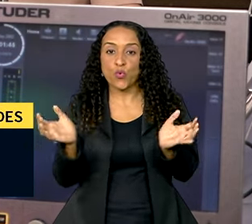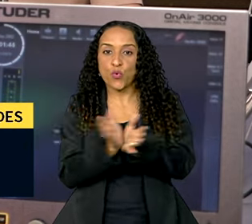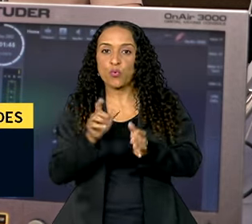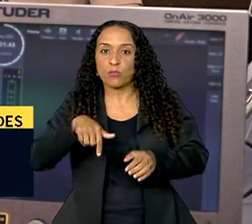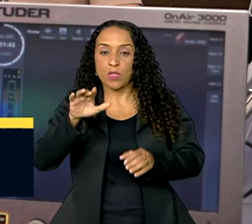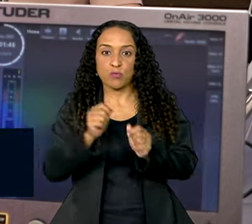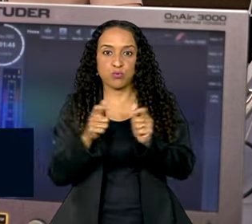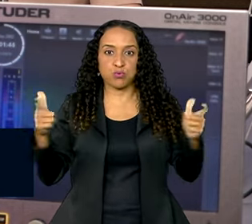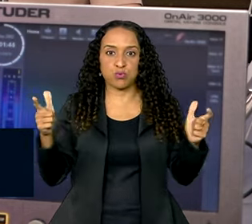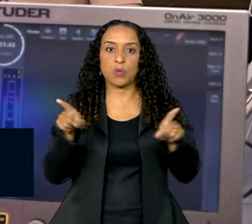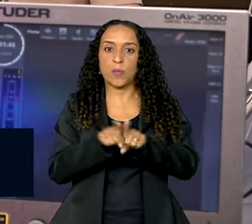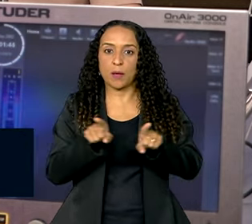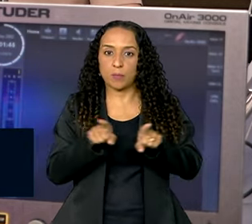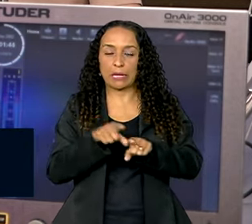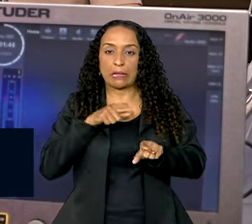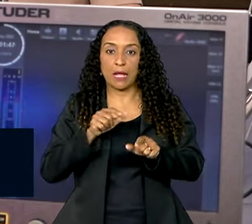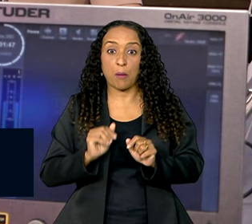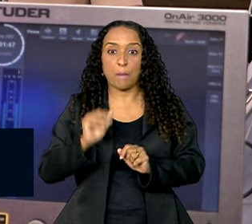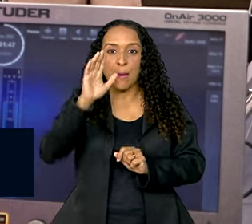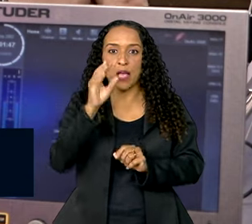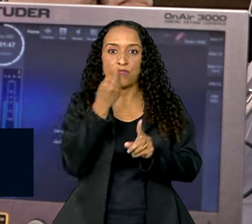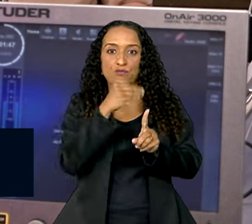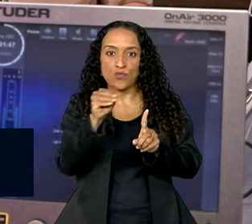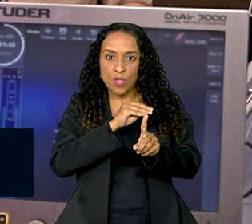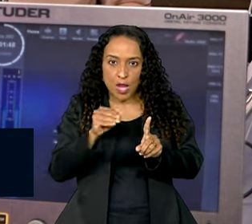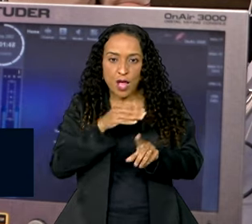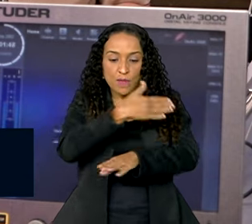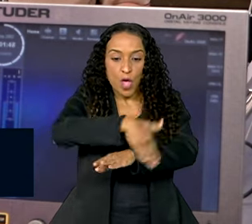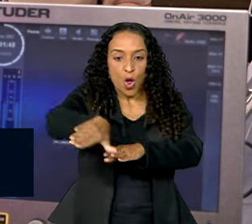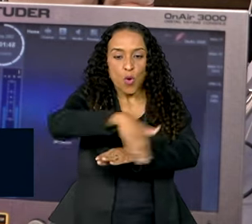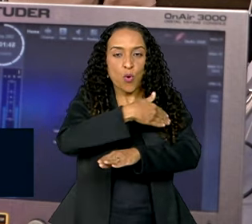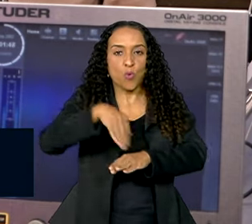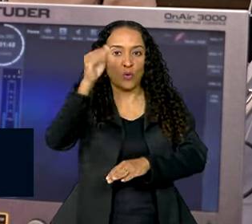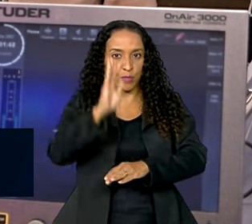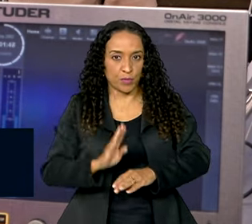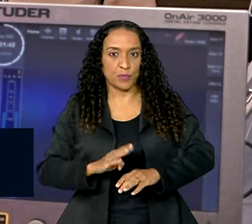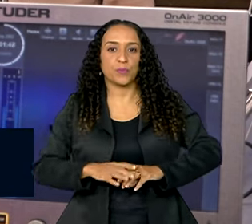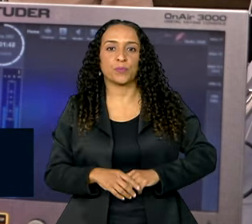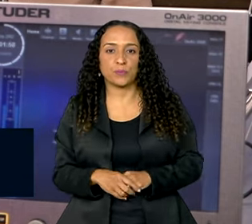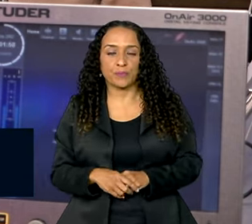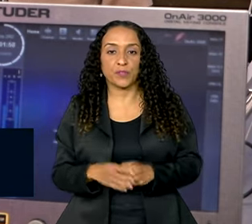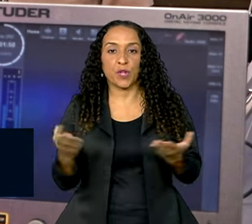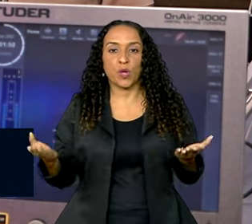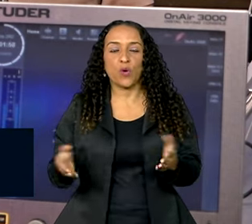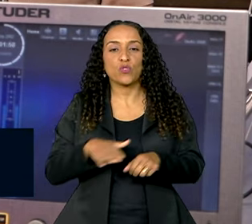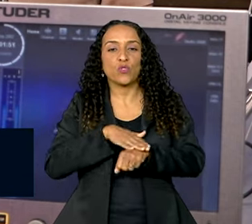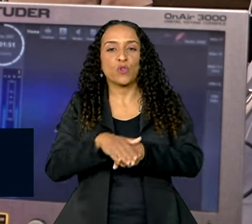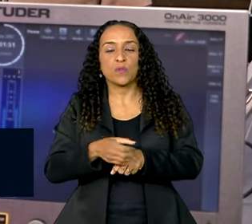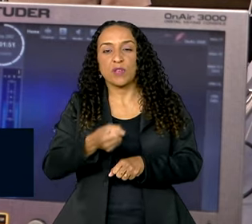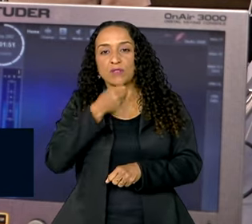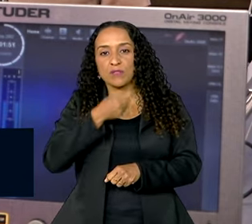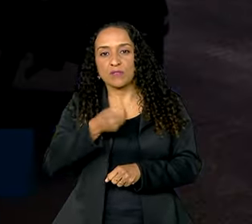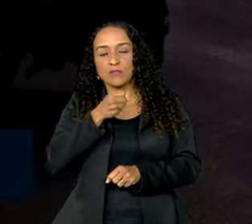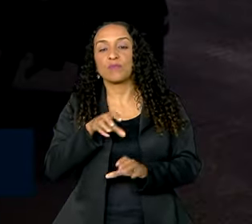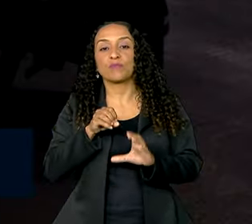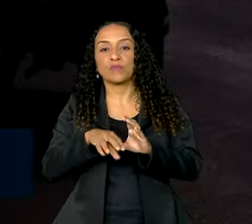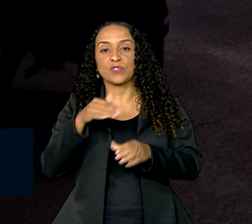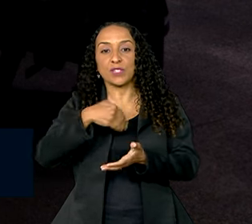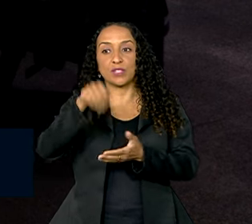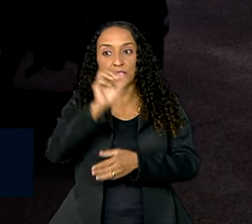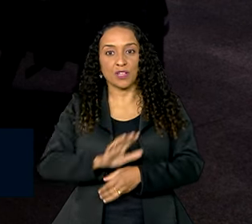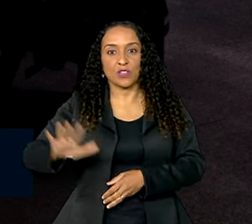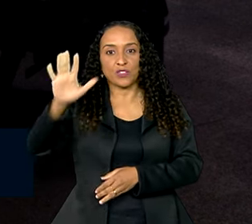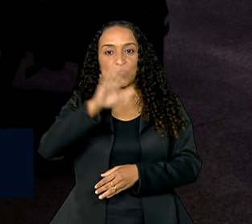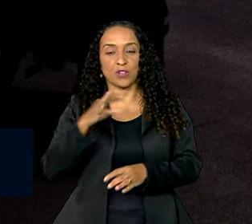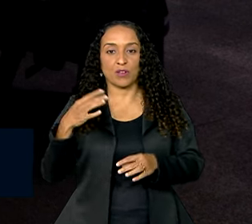tem aumentado e que está entre os mais vulneráveis nas vias urbanas e rodovias. Hoje nós conversamos ao vivo com o secretário nacional de